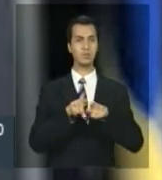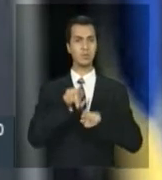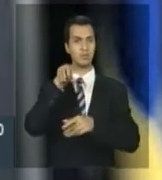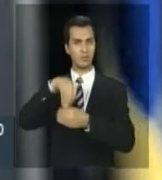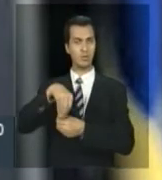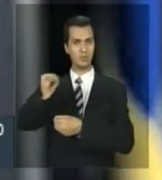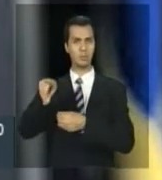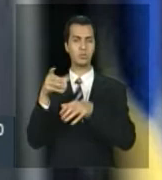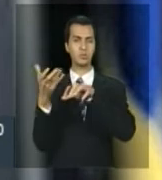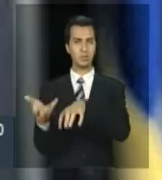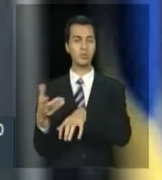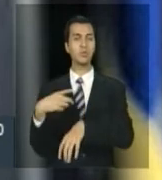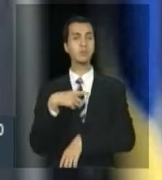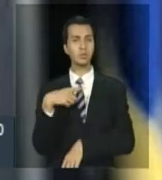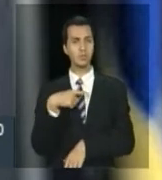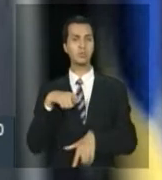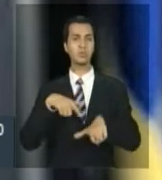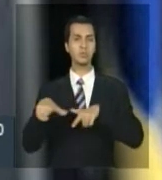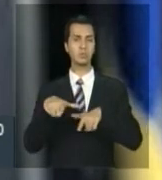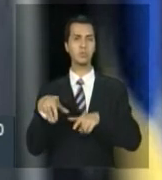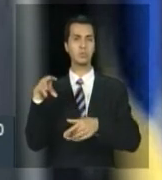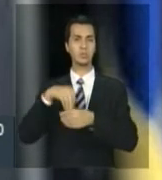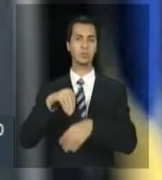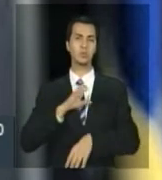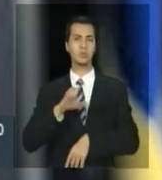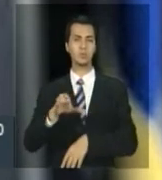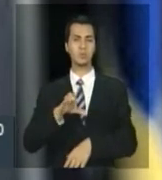vinha integrando as subcomissões especiais